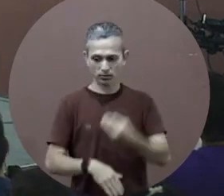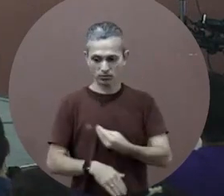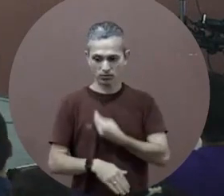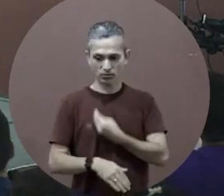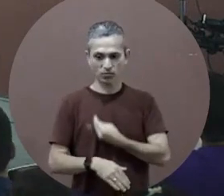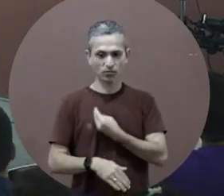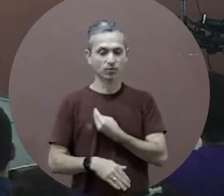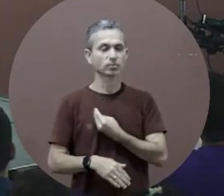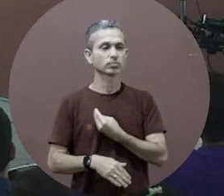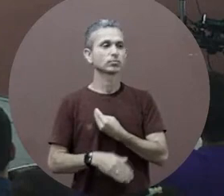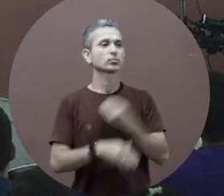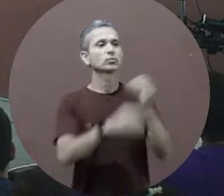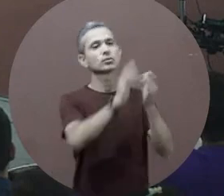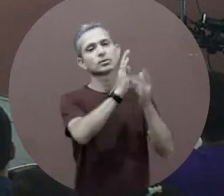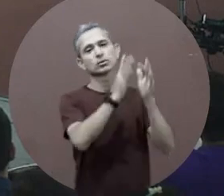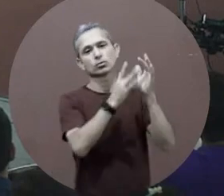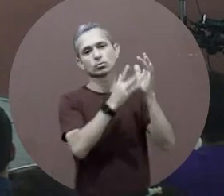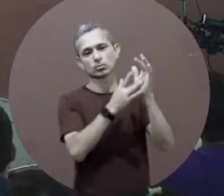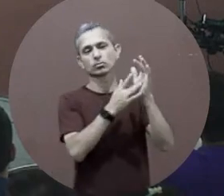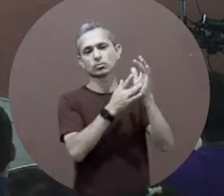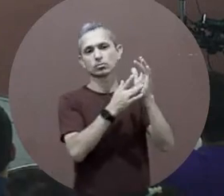Vivificados pela obediência de um indivíduo